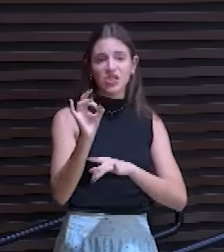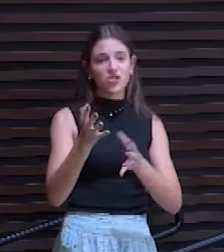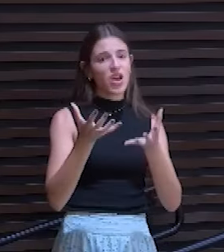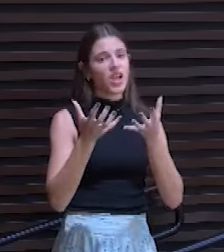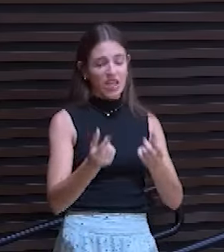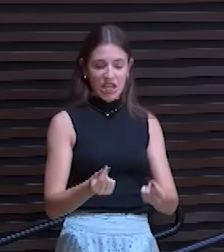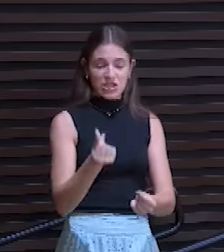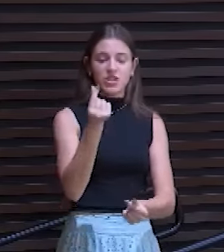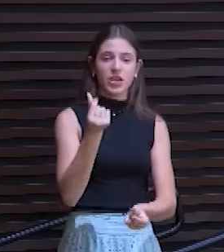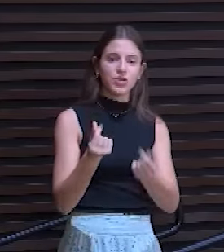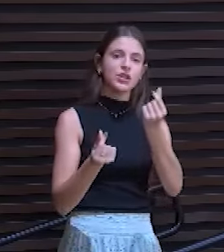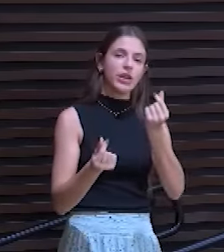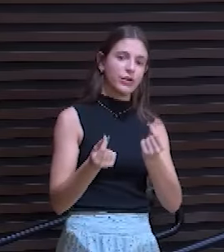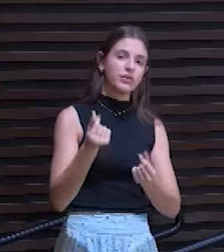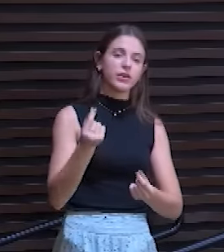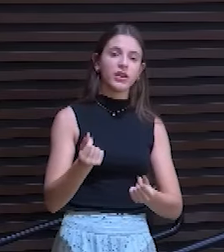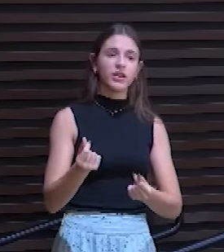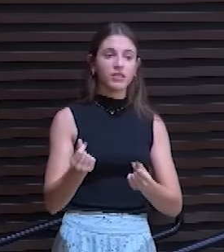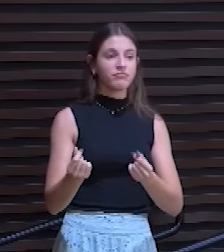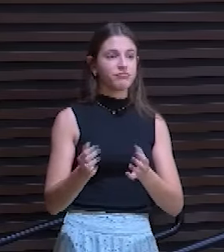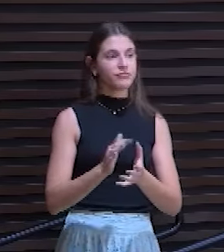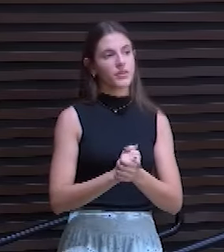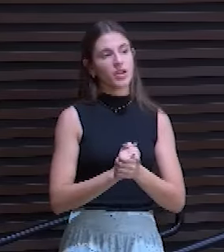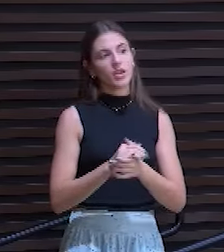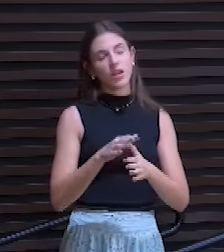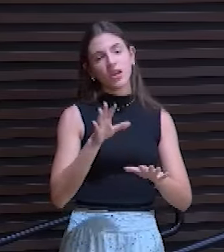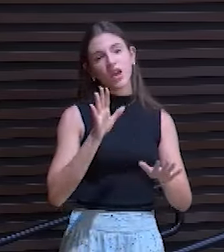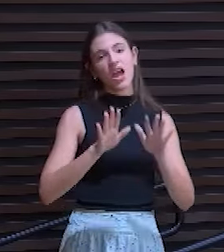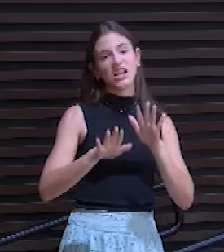e muitas vezes, custe o que custar.